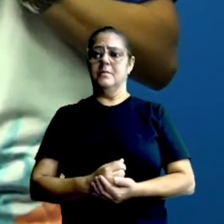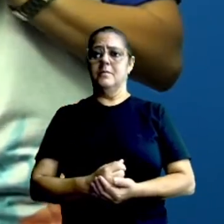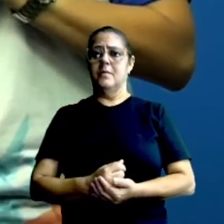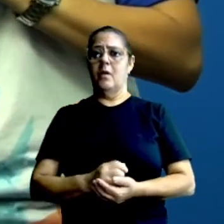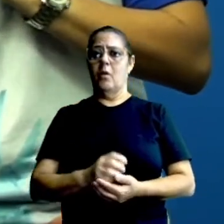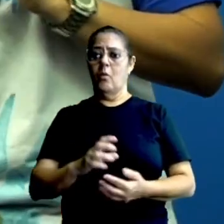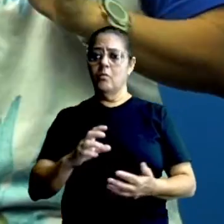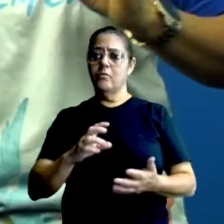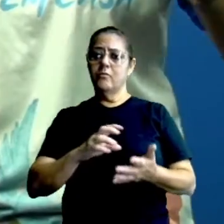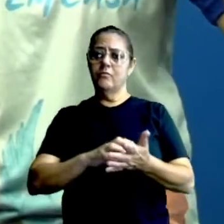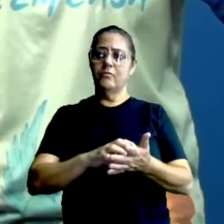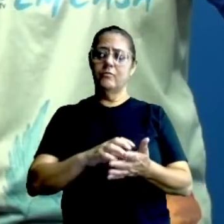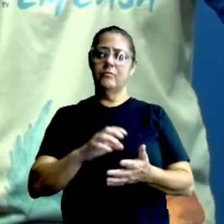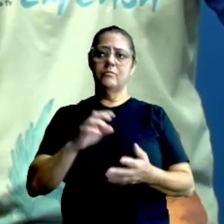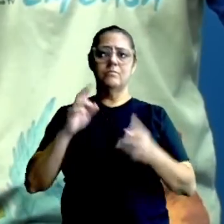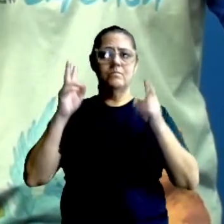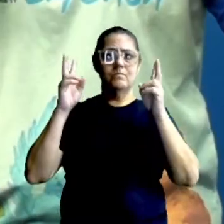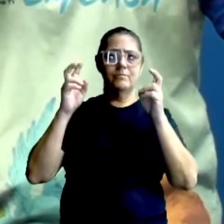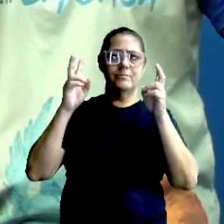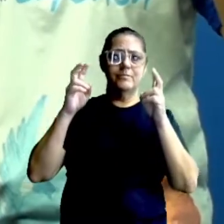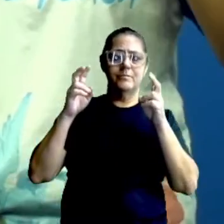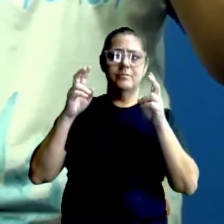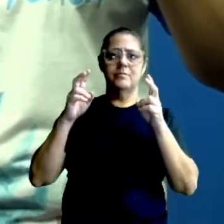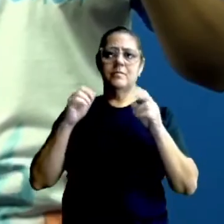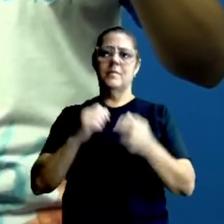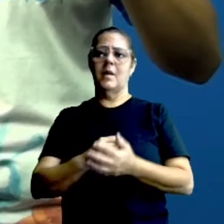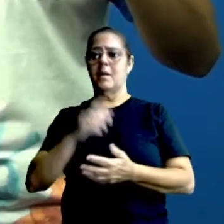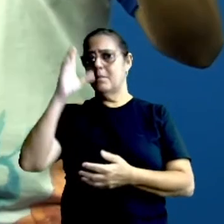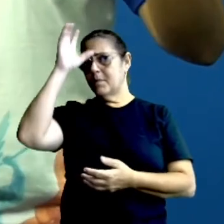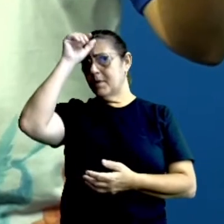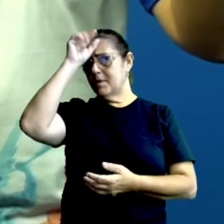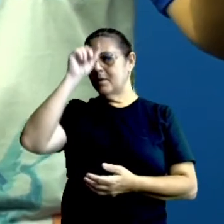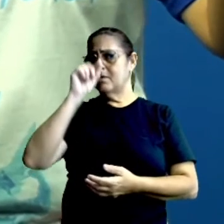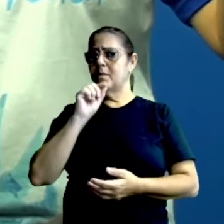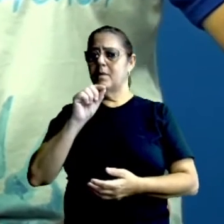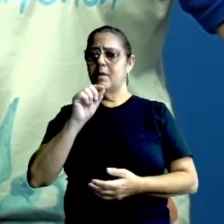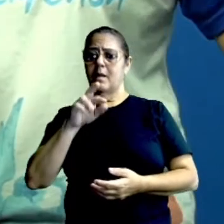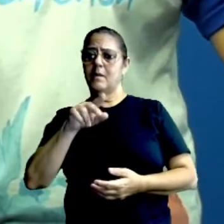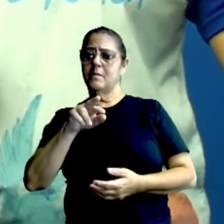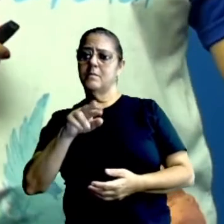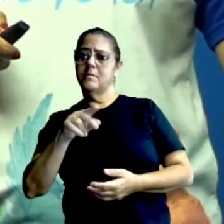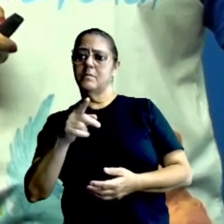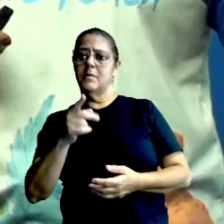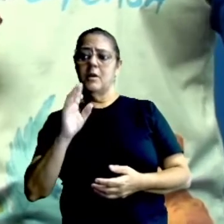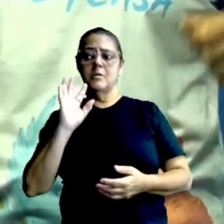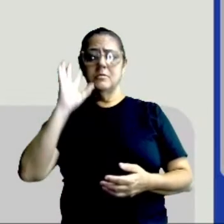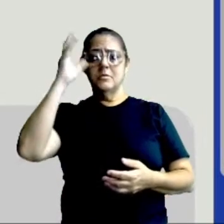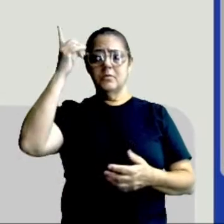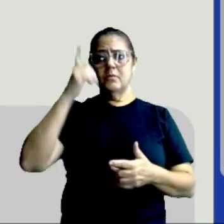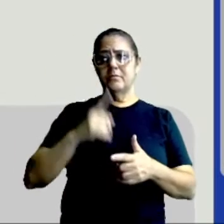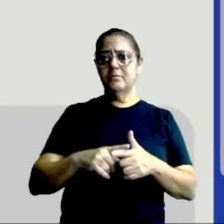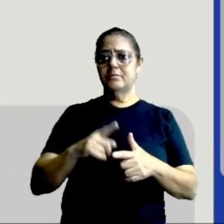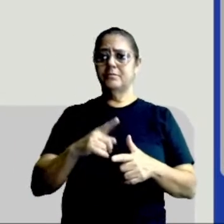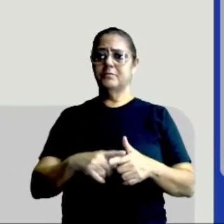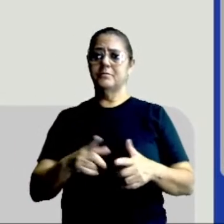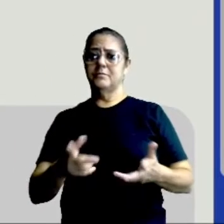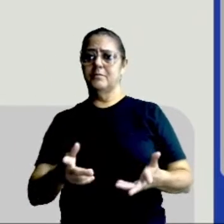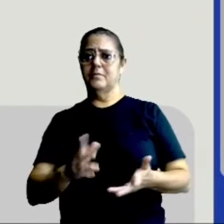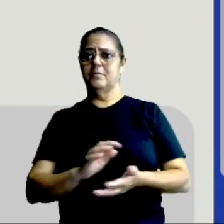Mas aí o foco da aula de hoje é trabalhar com igualdades e resolver problemas a partir daí, ok?